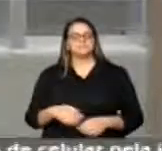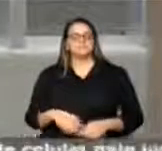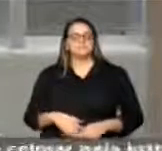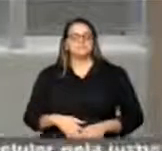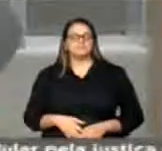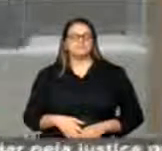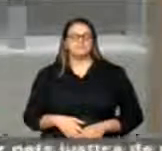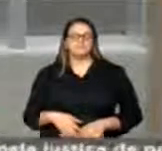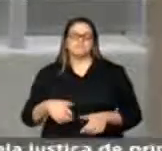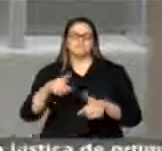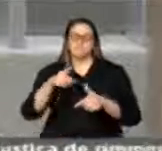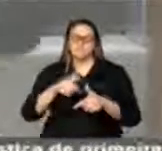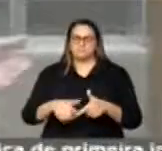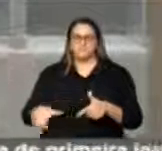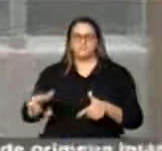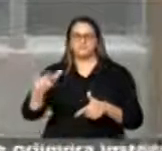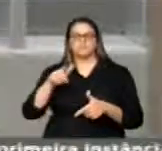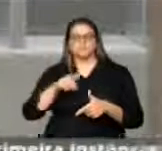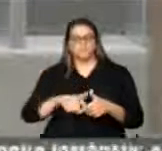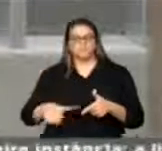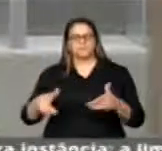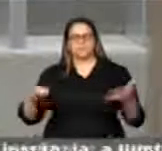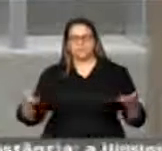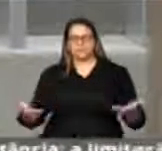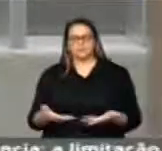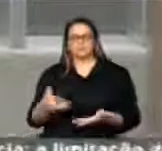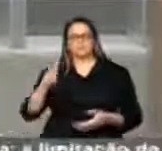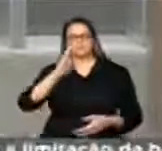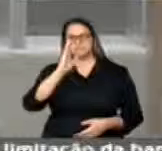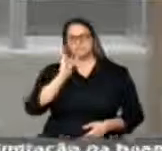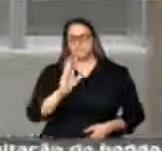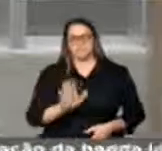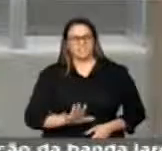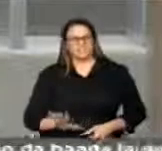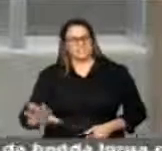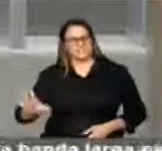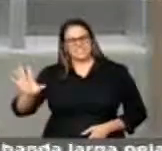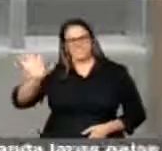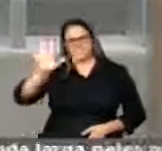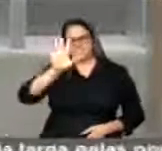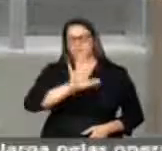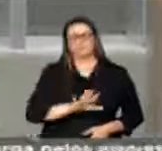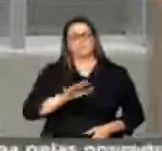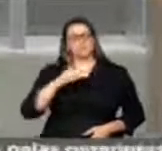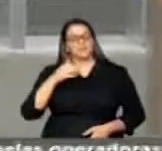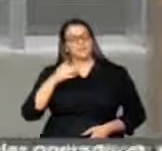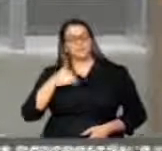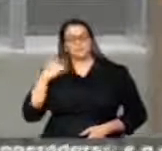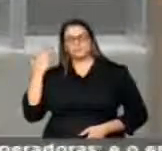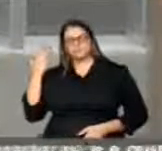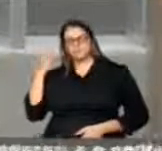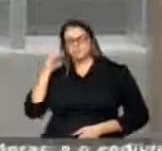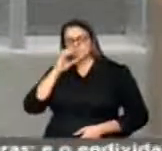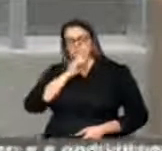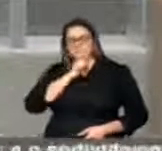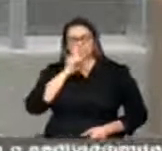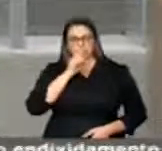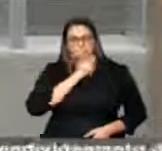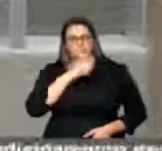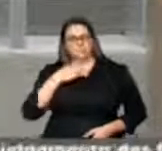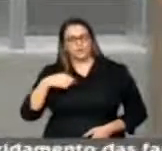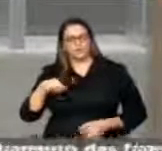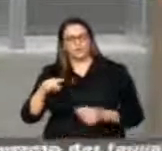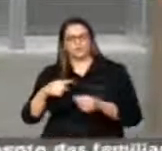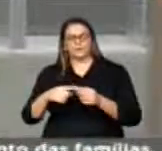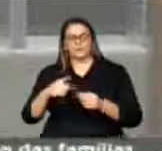a crise que atinge hoje o Brasil inteiro. E eu passei o final de semana lá em Petrolina, andando lá por Afrânio,